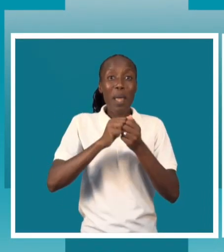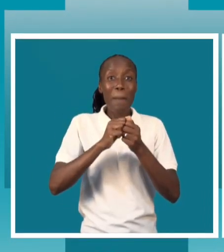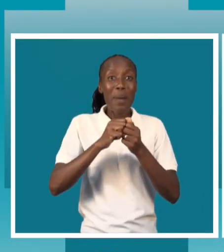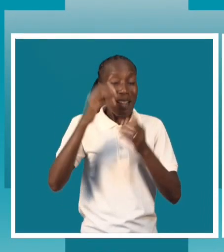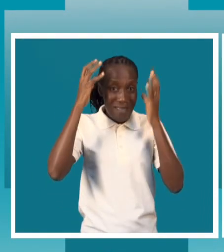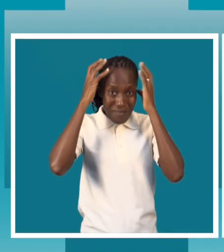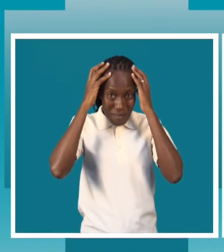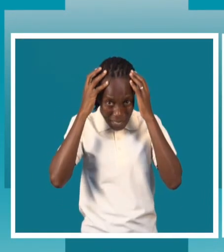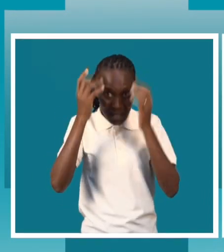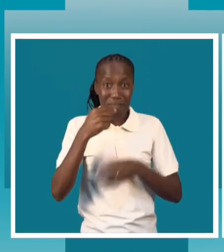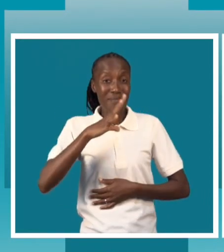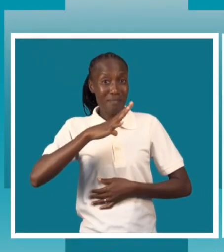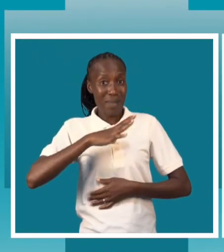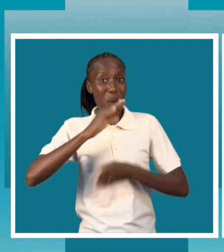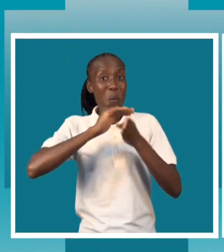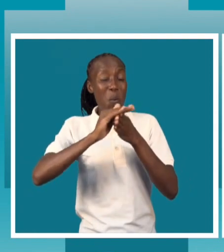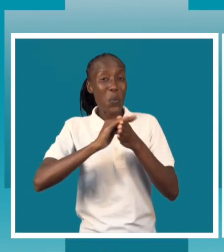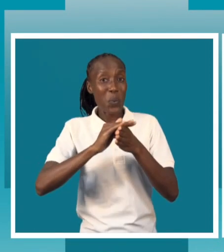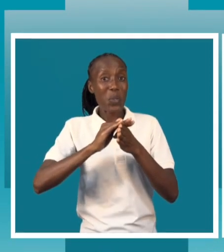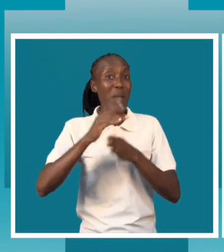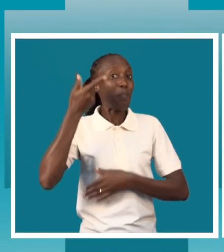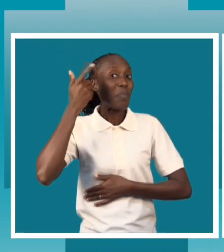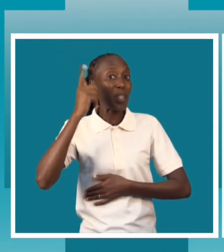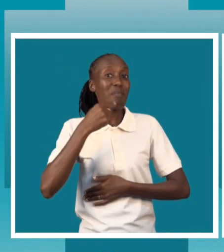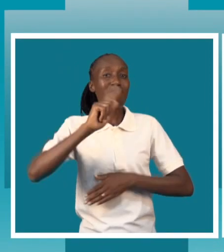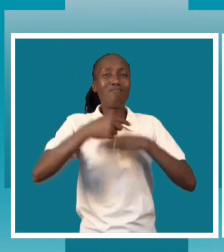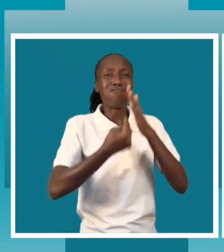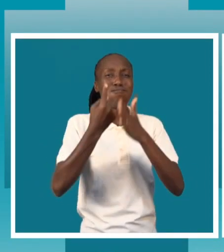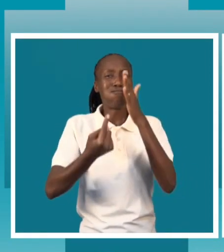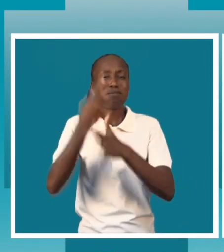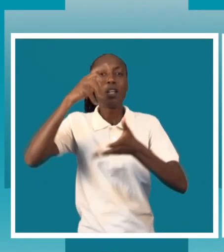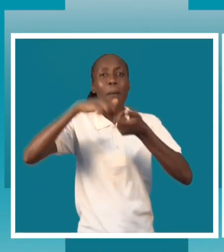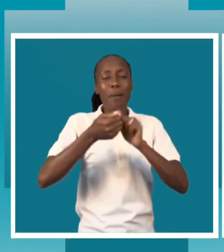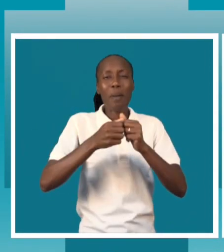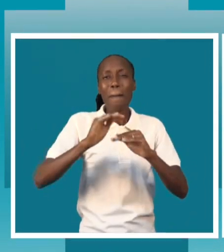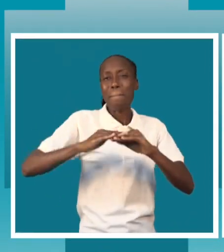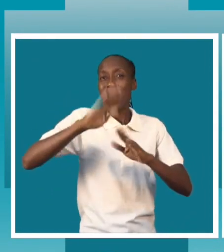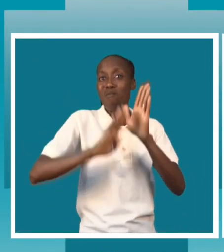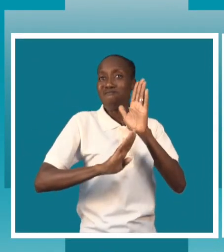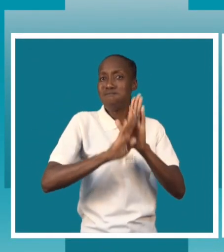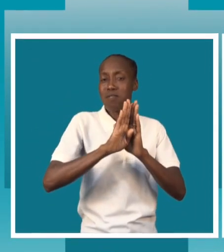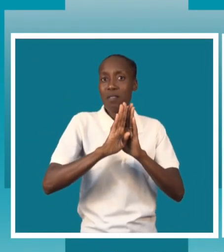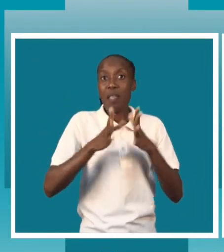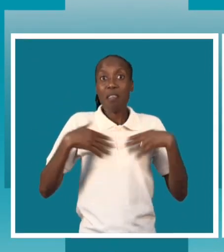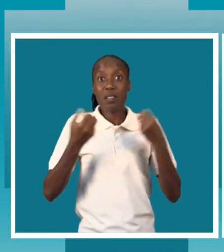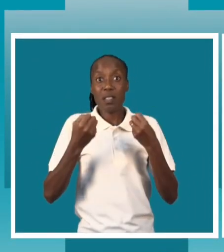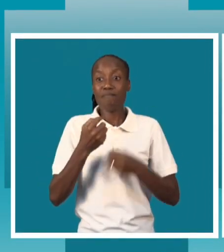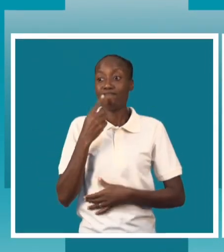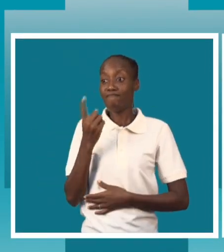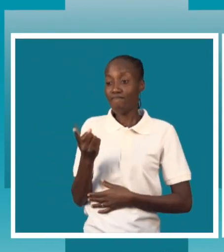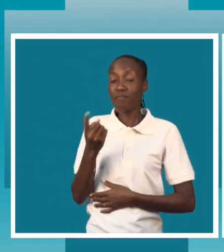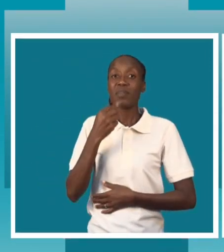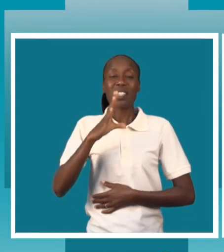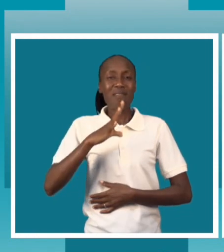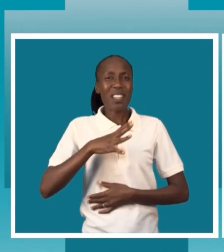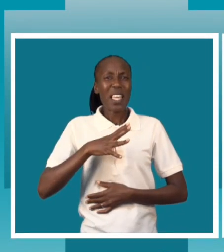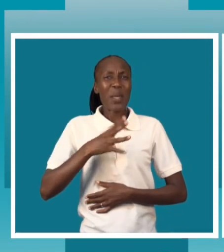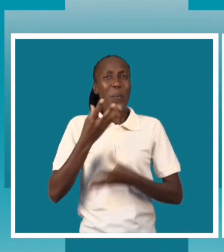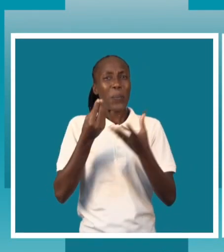Ficar com a cabeça abaixada durante muito tempo enquanto usa o celular pode trazer problemas graves à saúde. Comecei a sentir dores